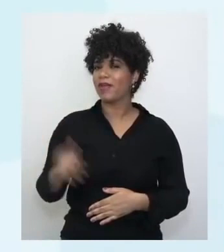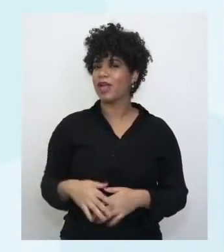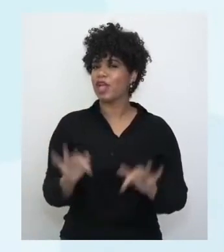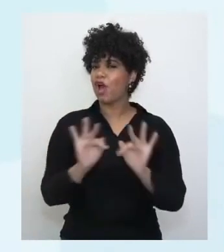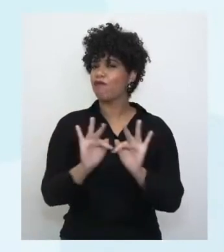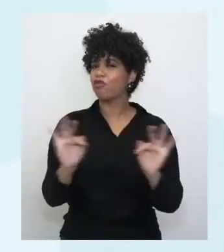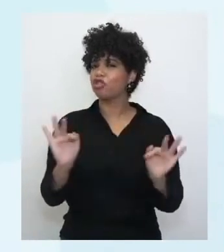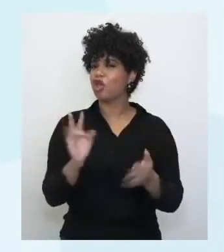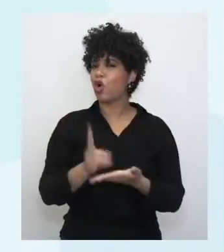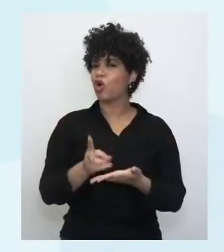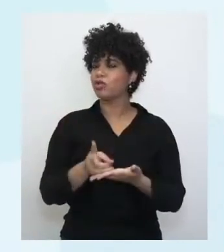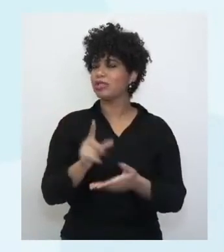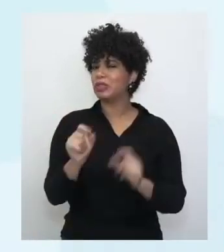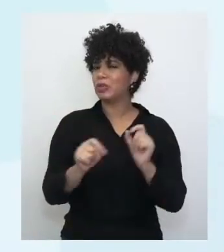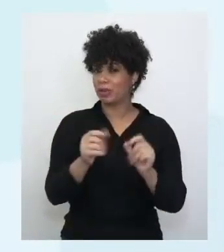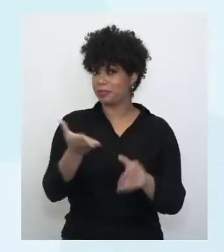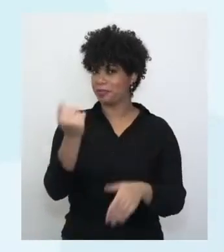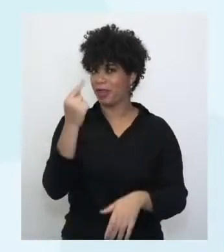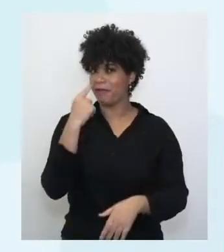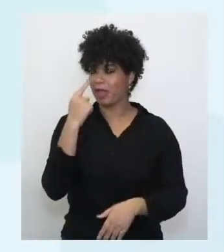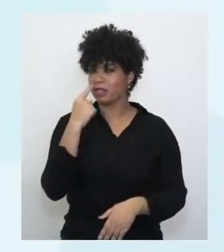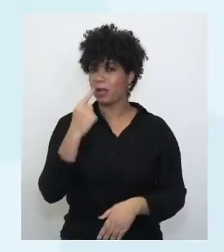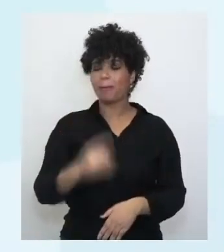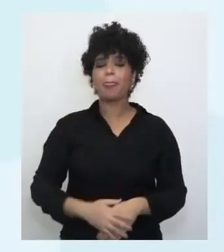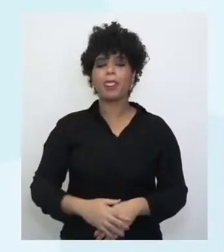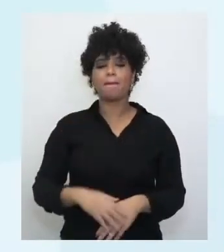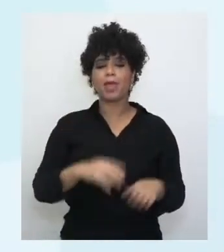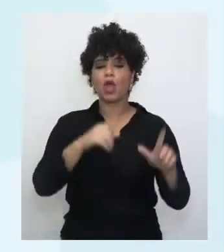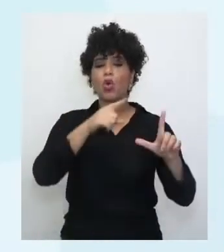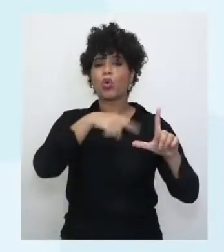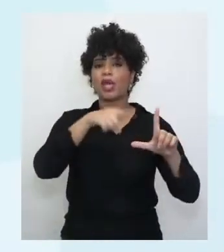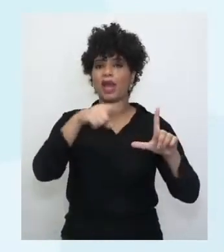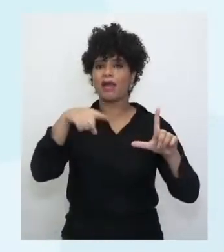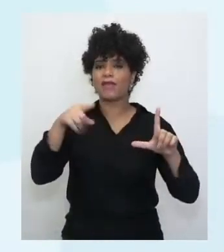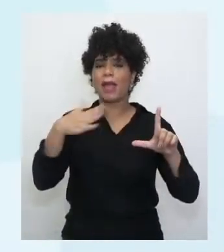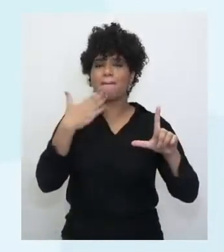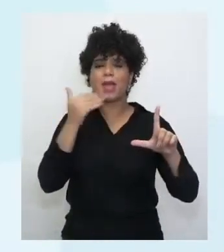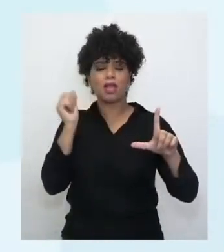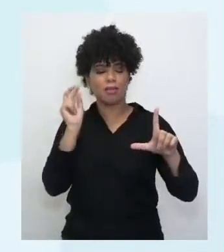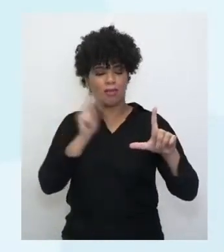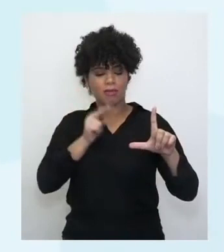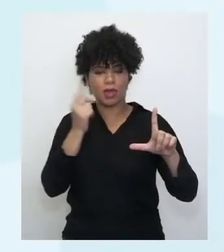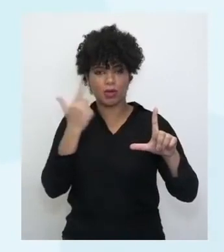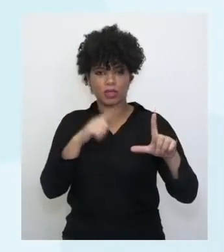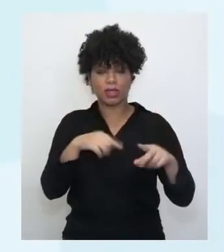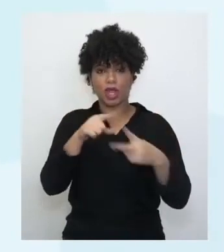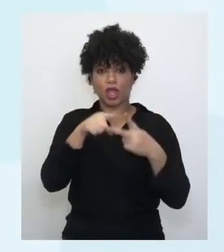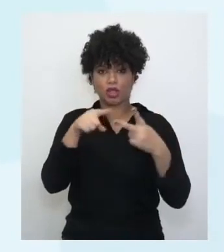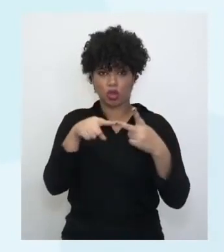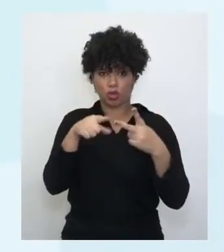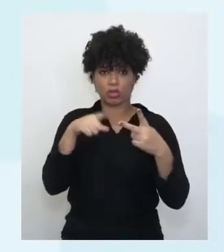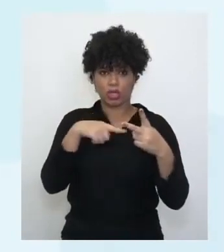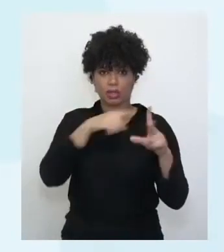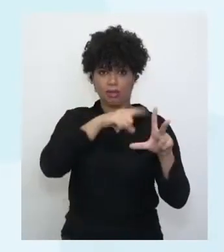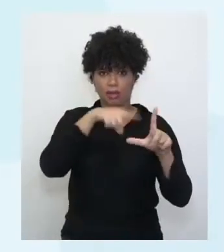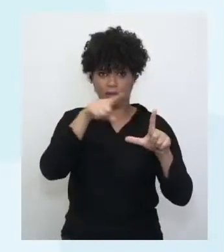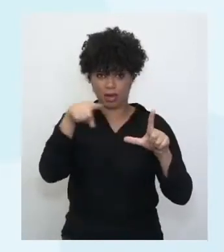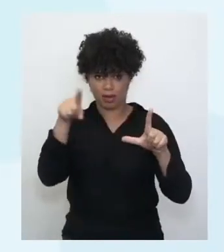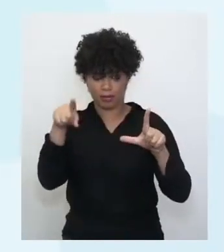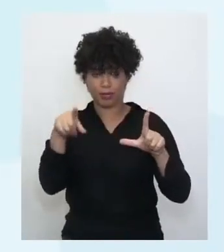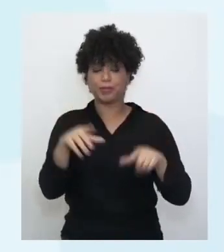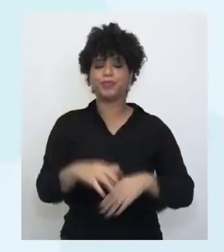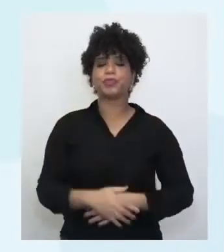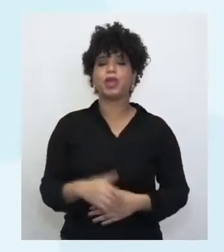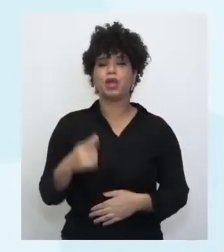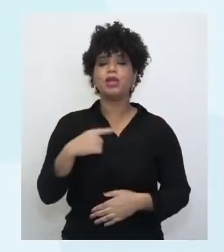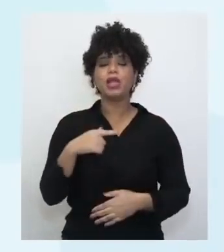que é a função constante? Vamos primeiro olhar para o gráfico, tá bom? Que é mais fácil de visualizar. Nós temos 2 gráficos aí. Nesses 2 gráficos,